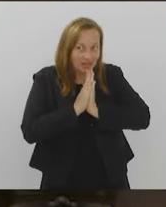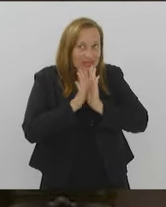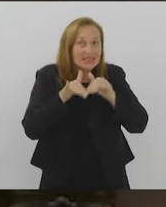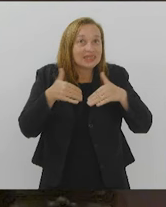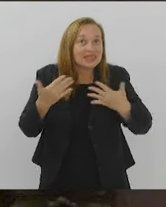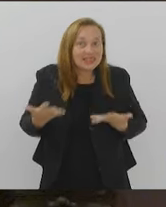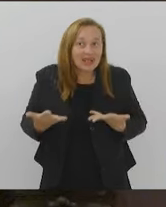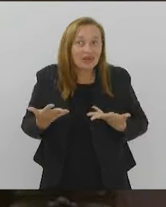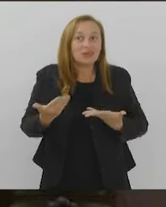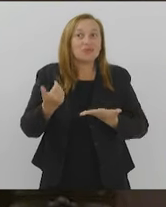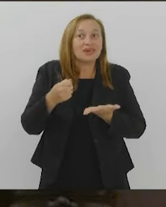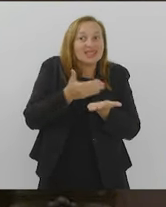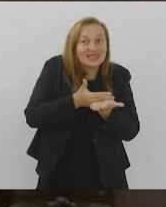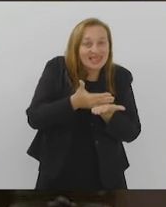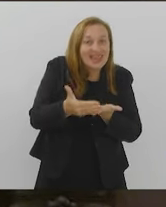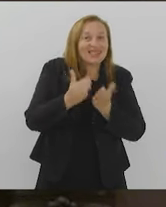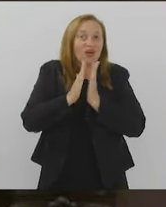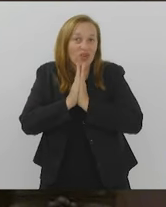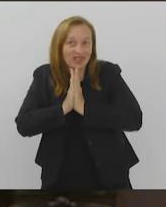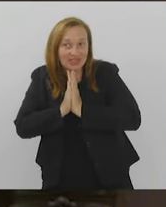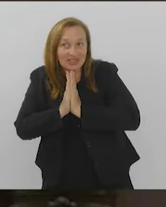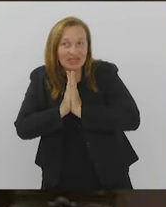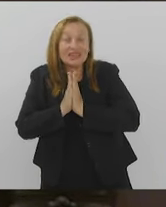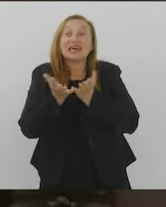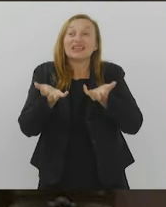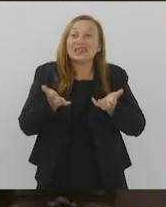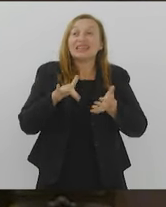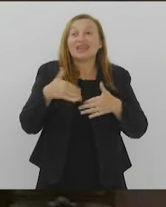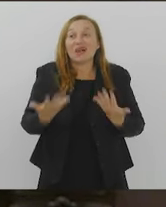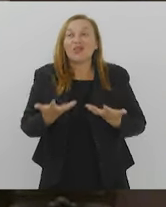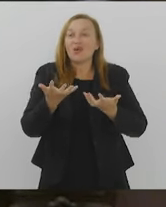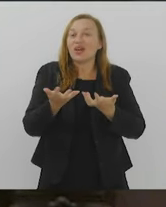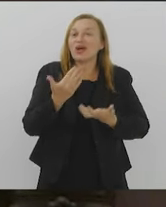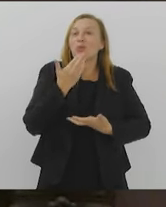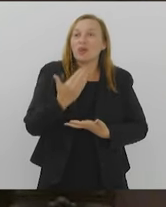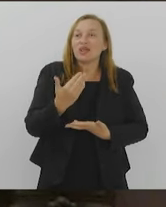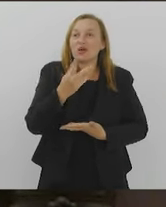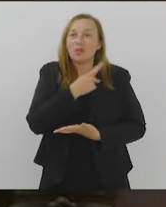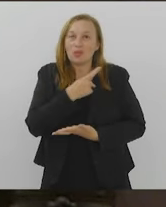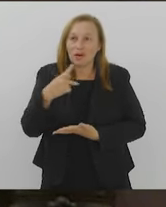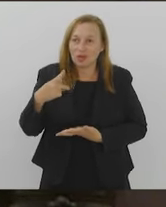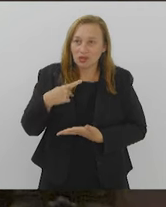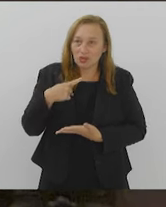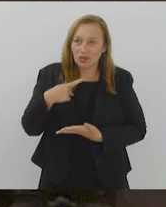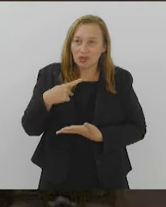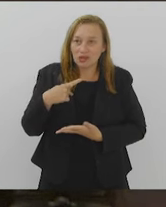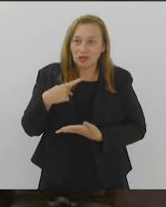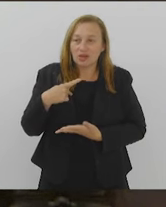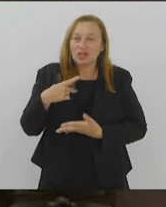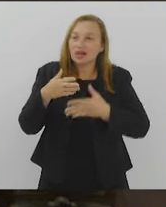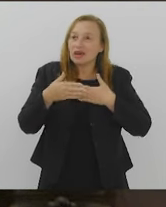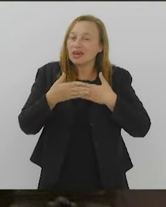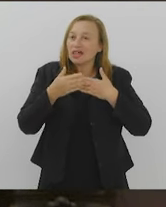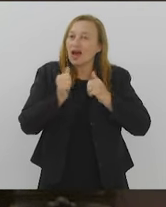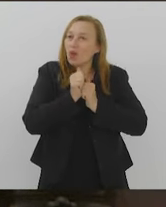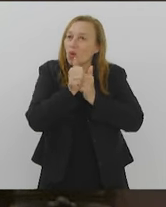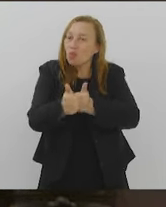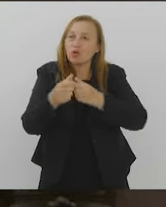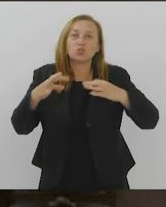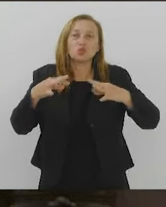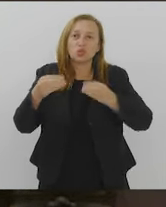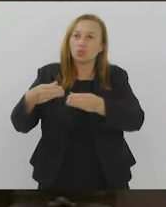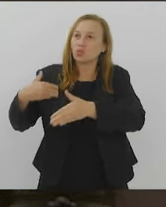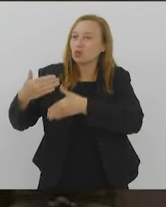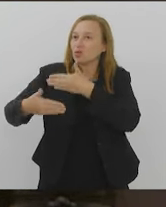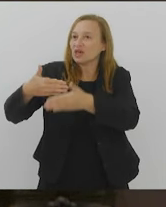ter iniciado na oração. Aí eu quero pedir o pastor que acompanhou todo esse processo dos